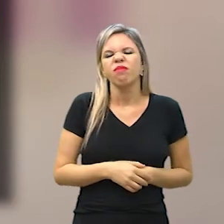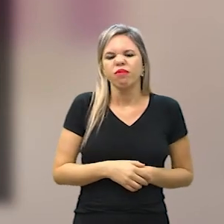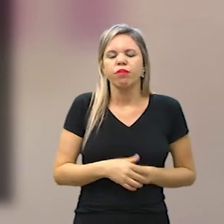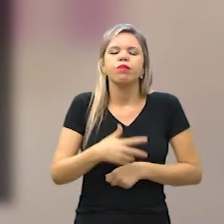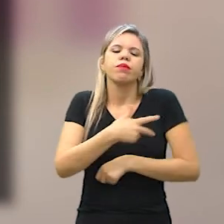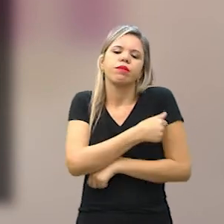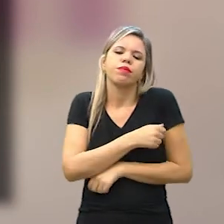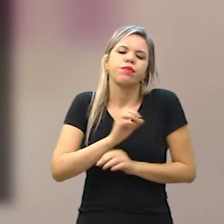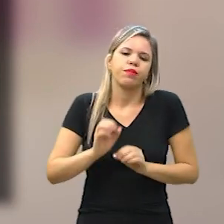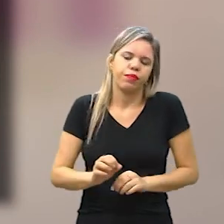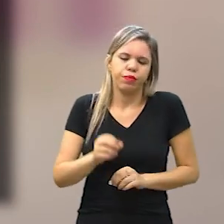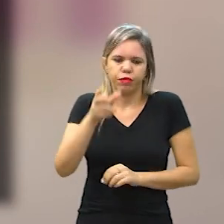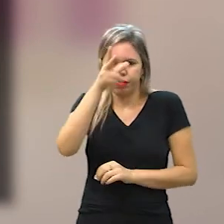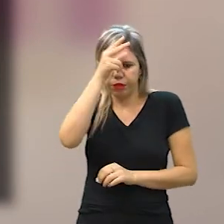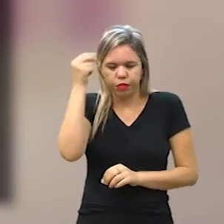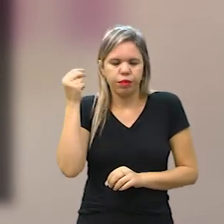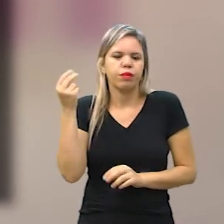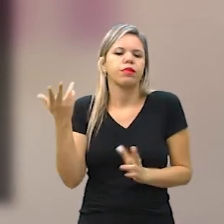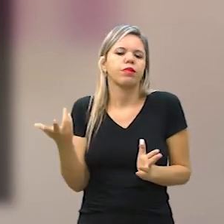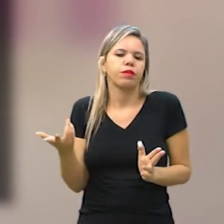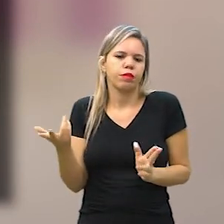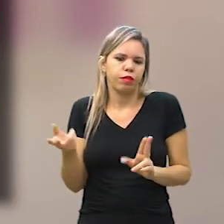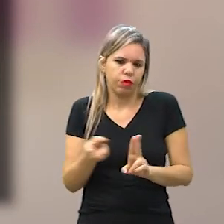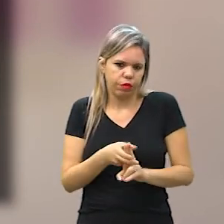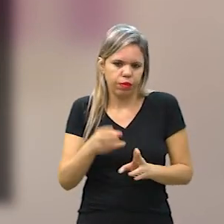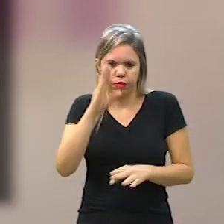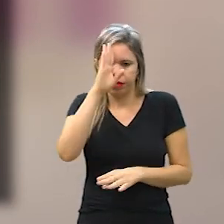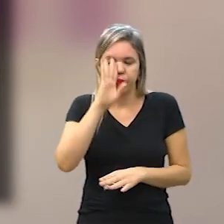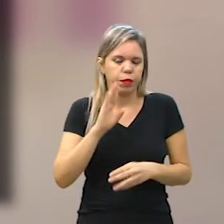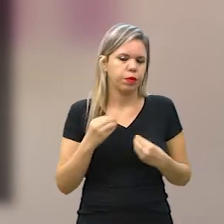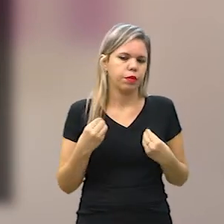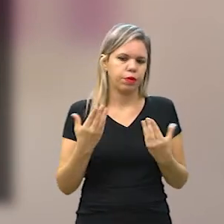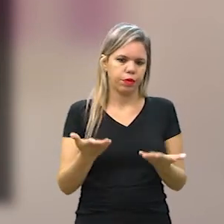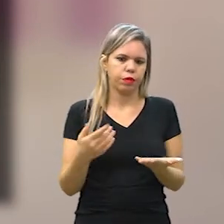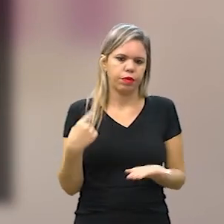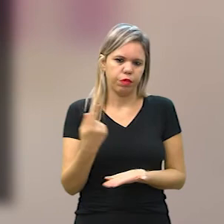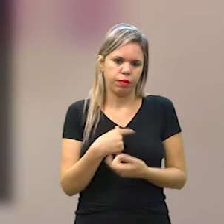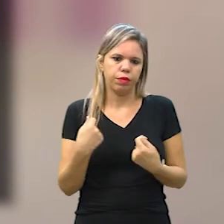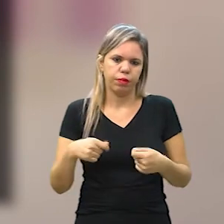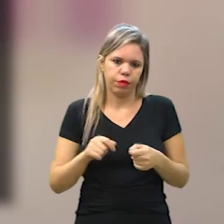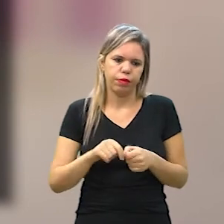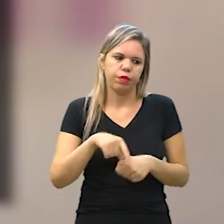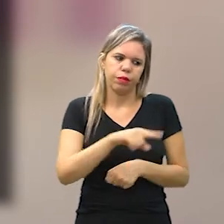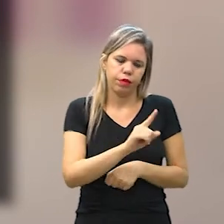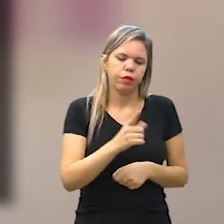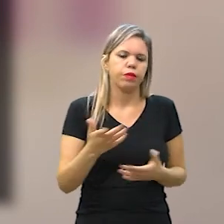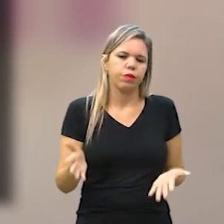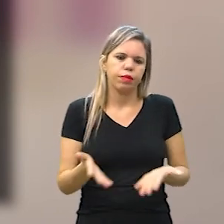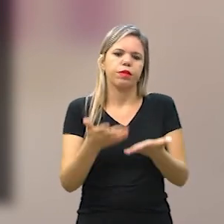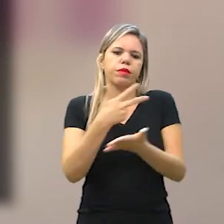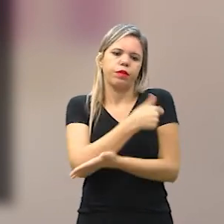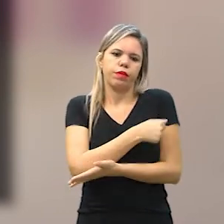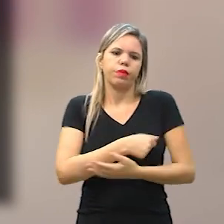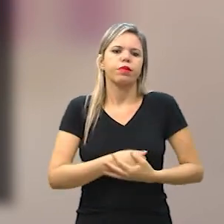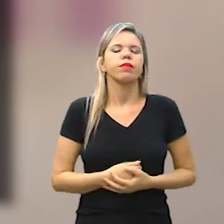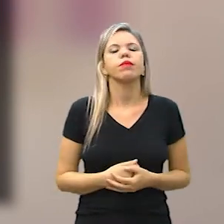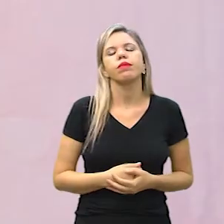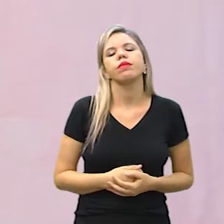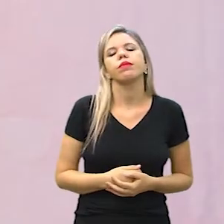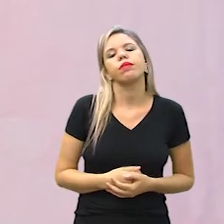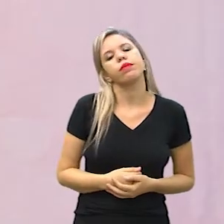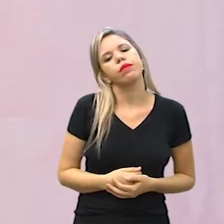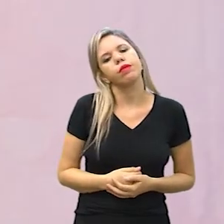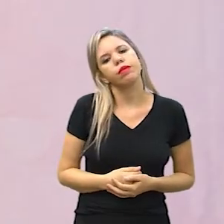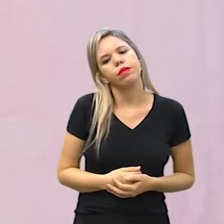Então, você tem a vacina na rede pública, ela é oferecida gratuitamente, então a gente tem mais é que estimular a vacinação.